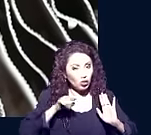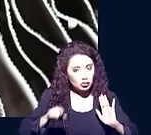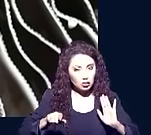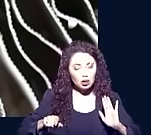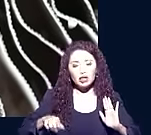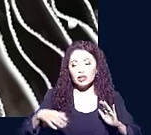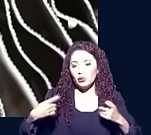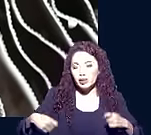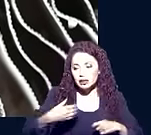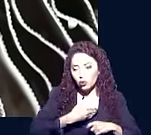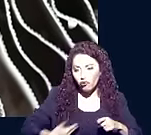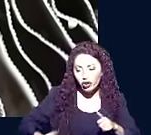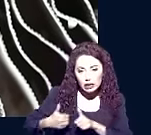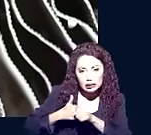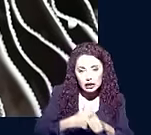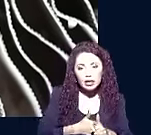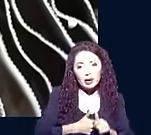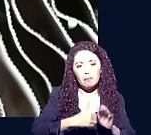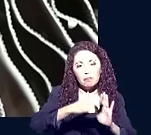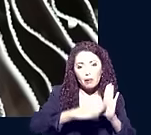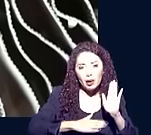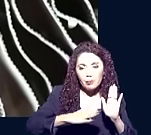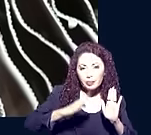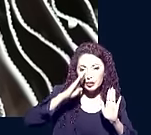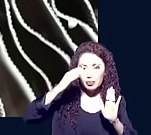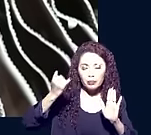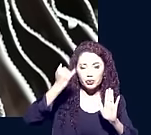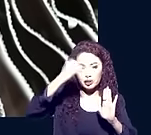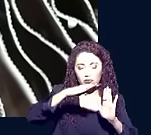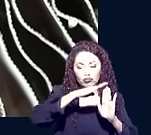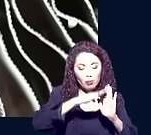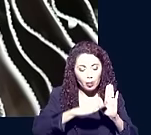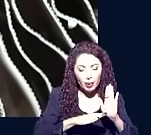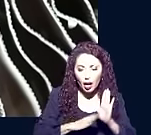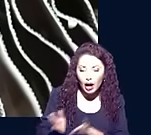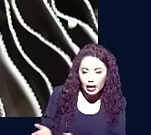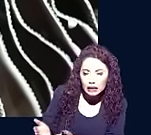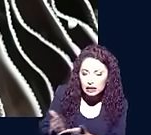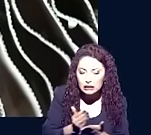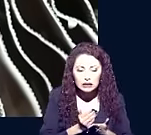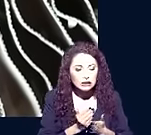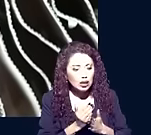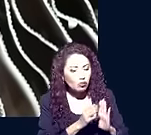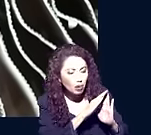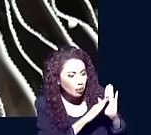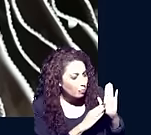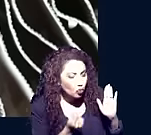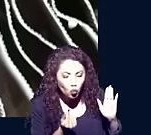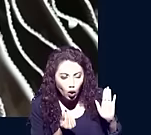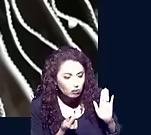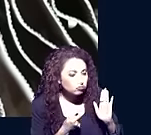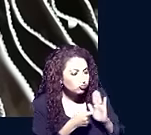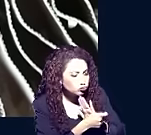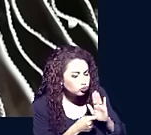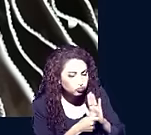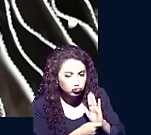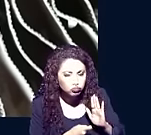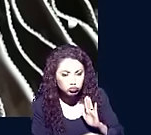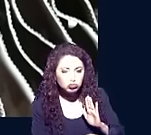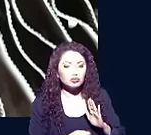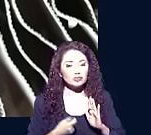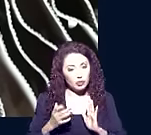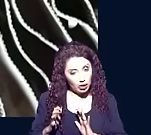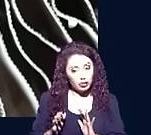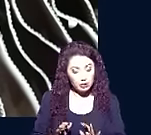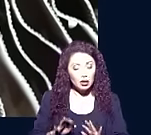prioridades né baseados na arrecadação Você tem uma arrecadação você vai cumprindo de acordo com a arrecadação e não pode ser diferente mas